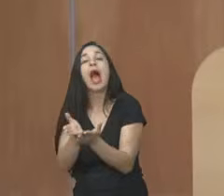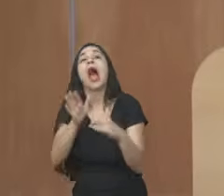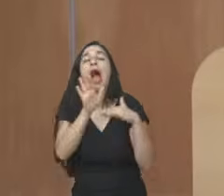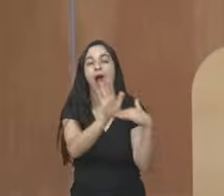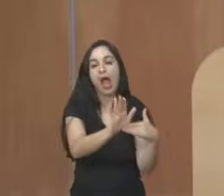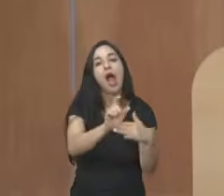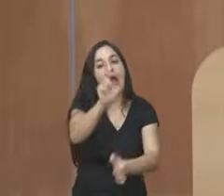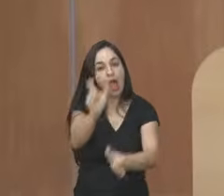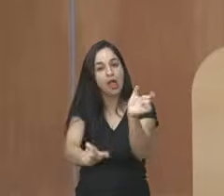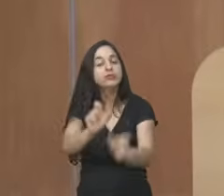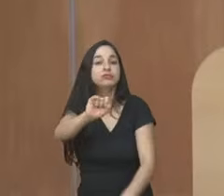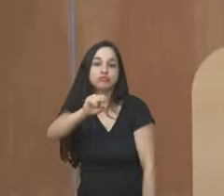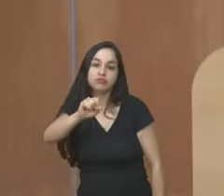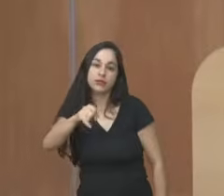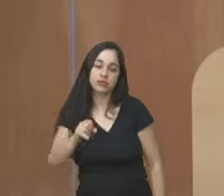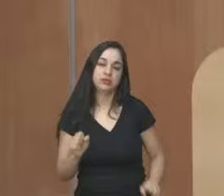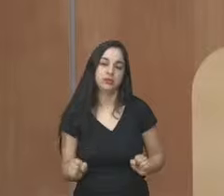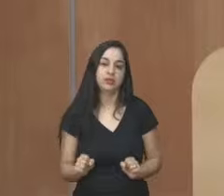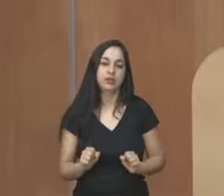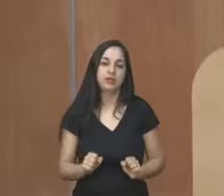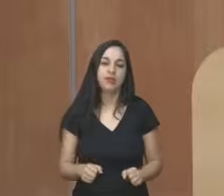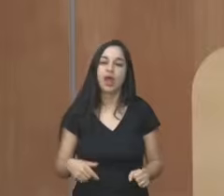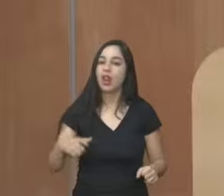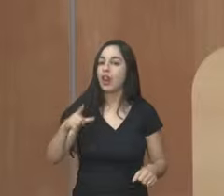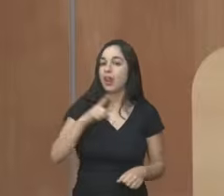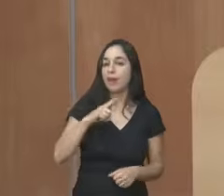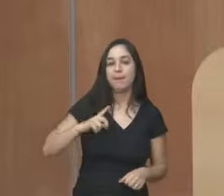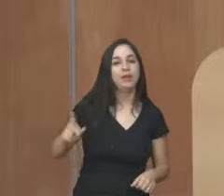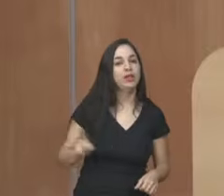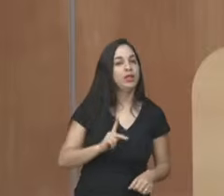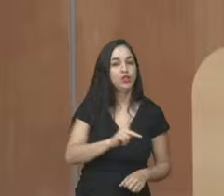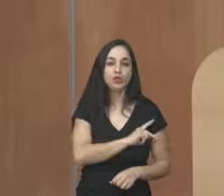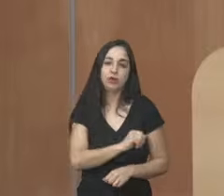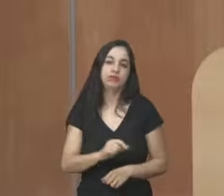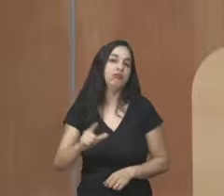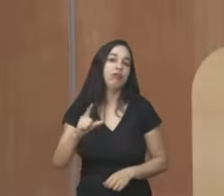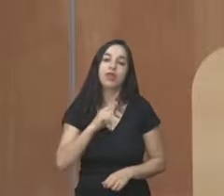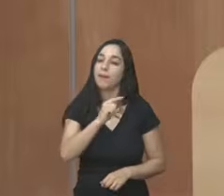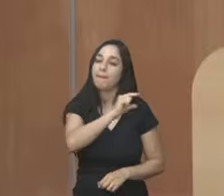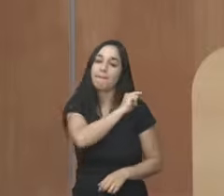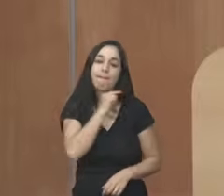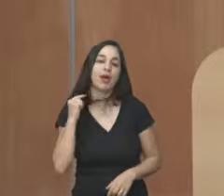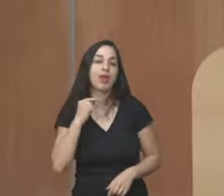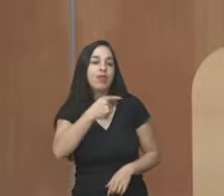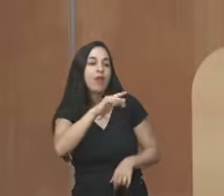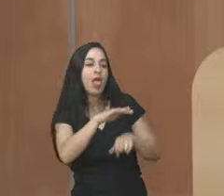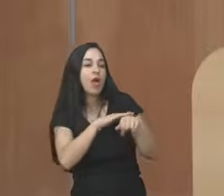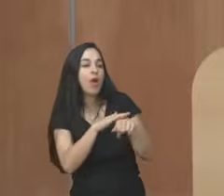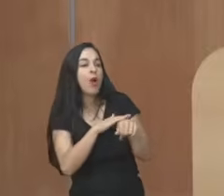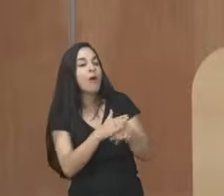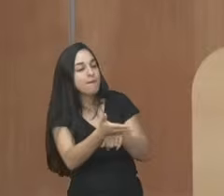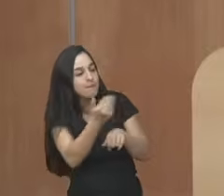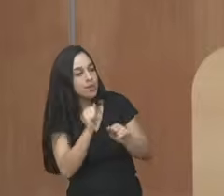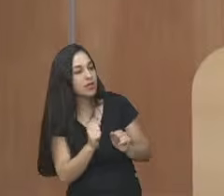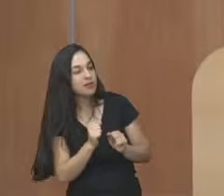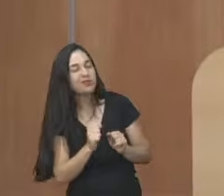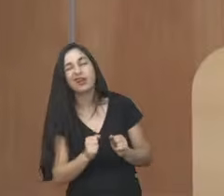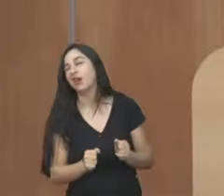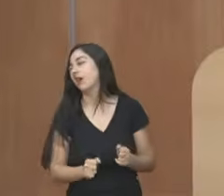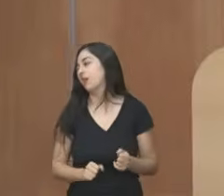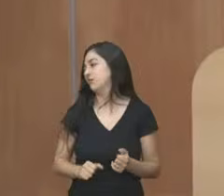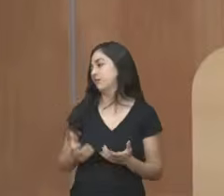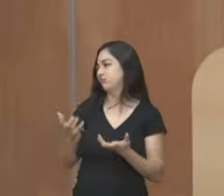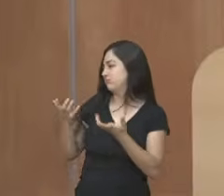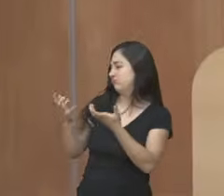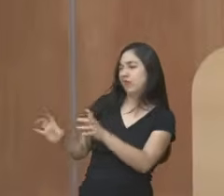chega lá, chega o padre, chega os pastores, chega lá e fala, olha, vamos se tratar, mas não